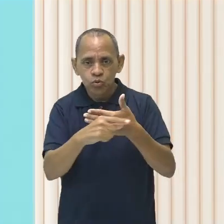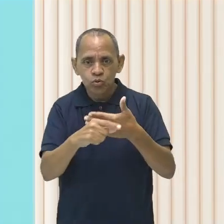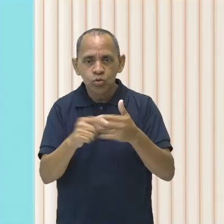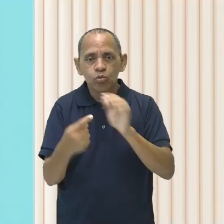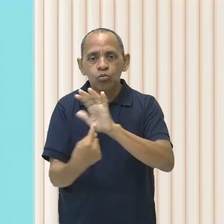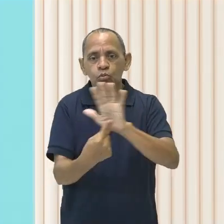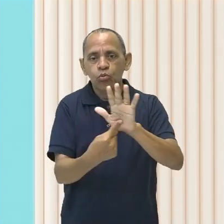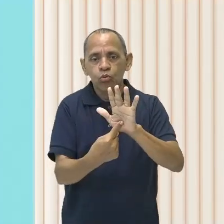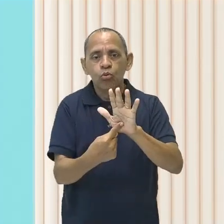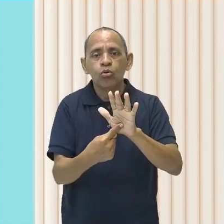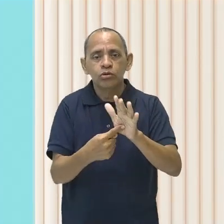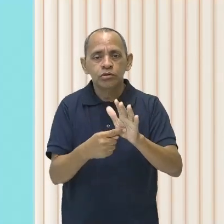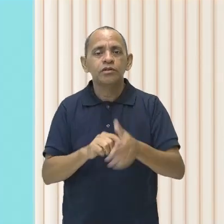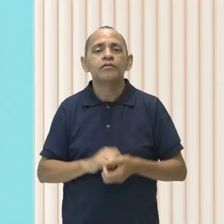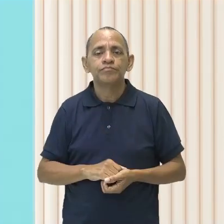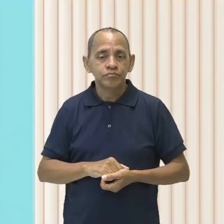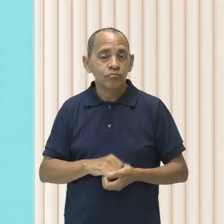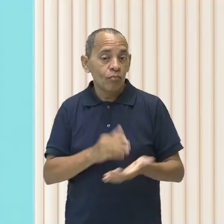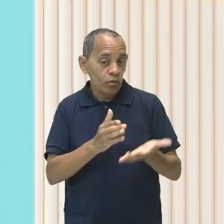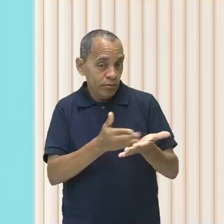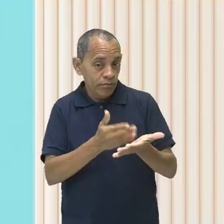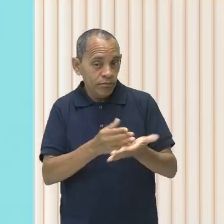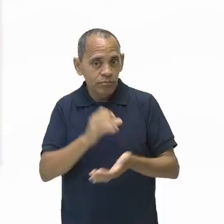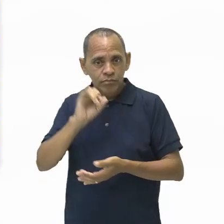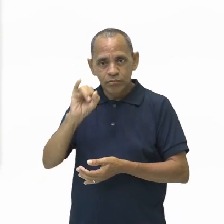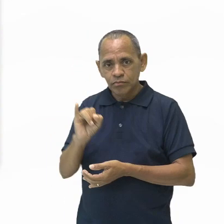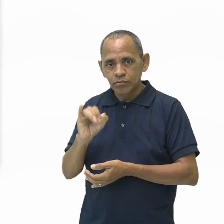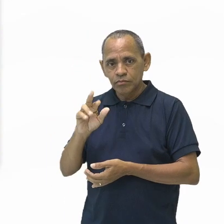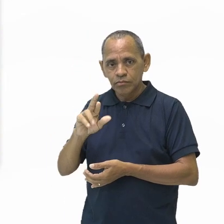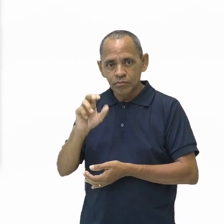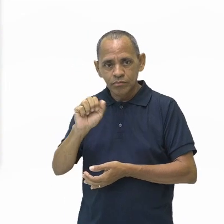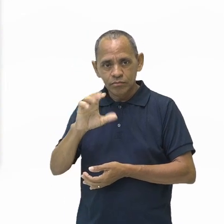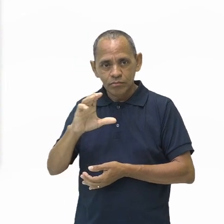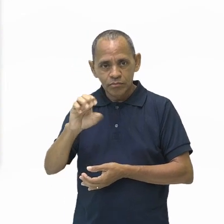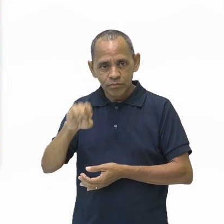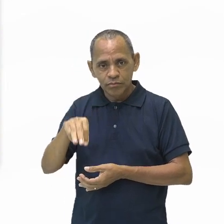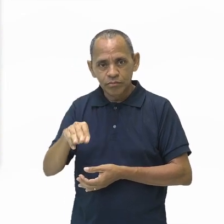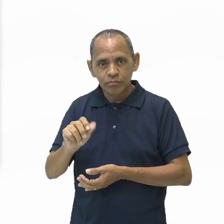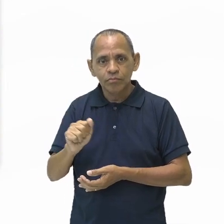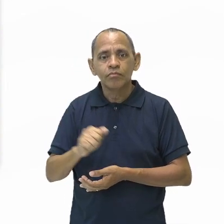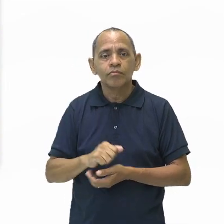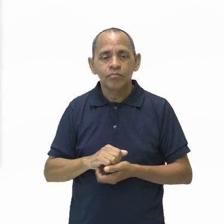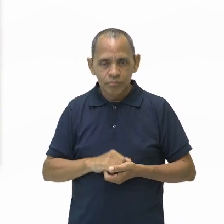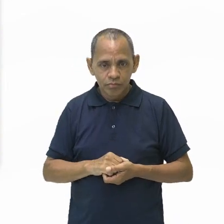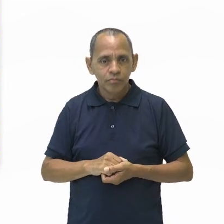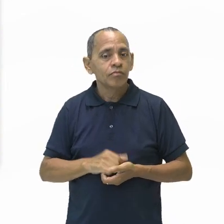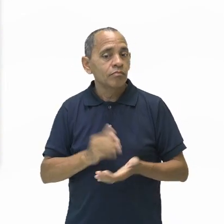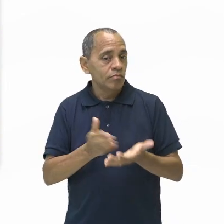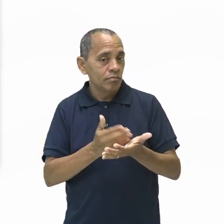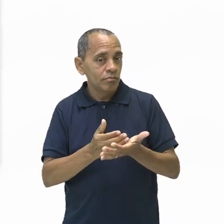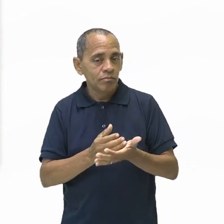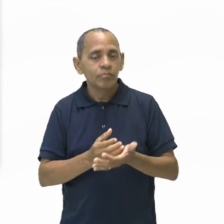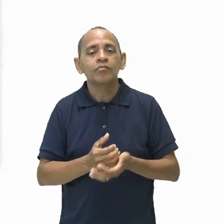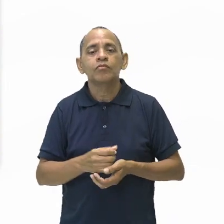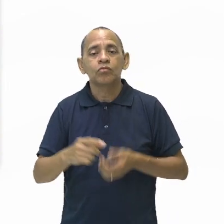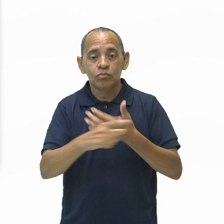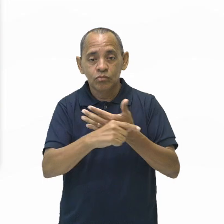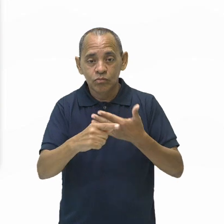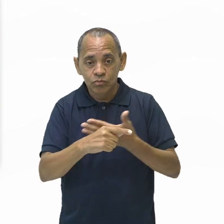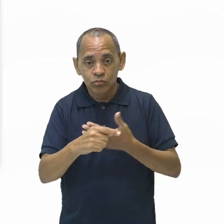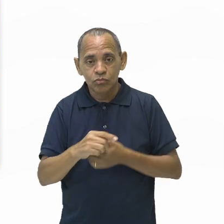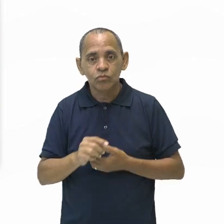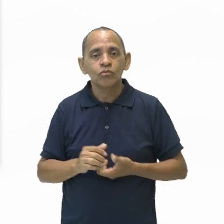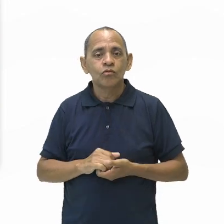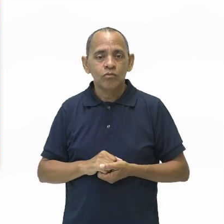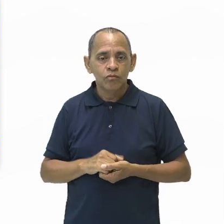do livro Iracema. Prestem atenção. Olha só, Iracema foi um livro de José de Alencar, tá bom? Um clássico, que